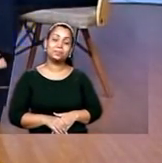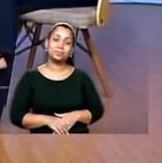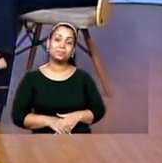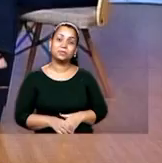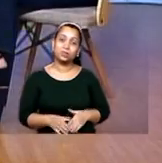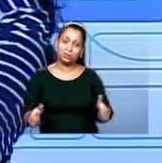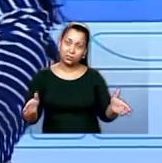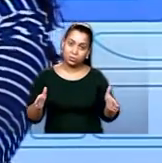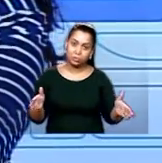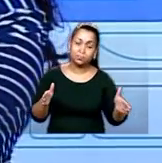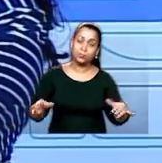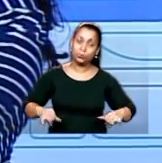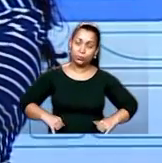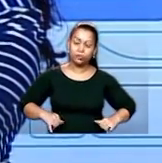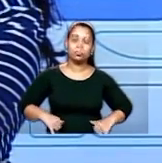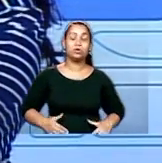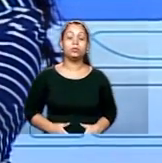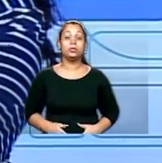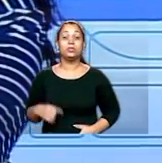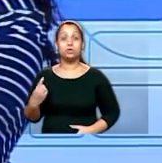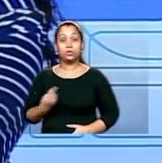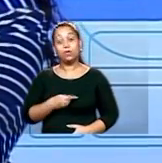estado de... Então, vocês também têm ido até